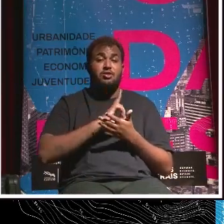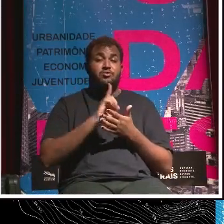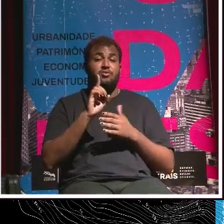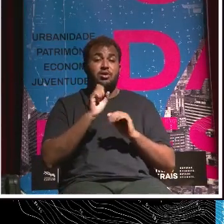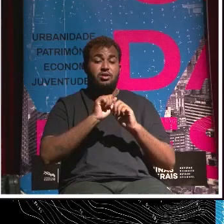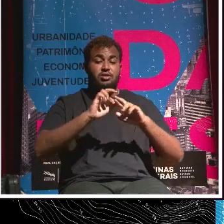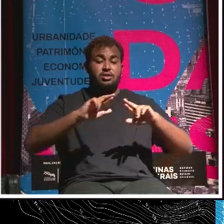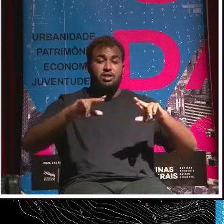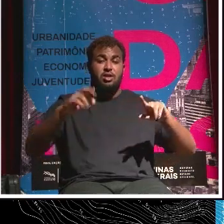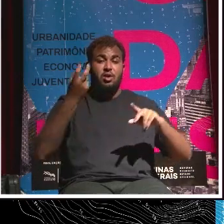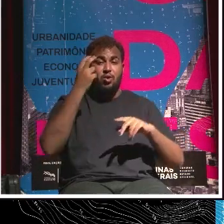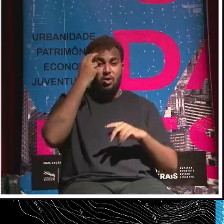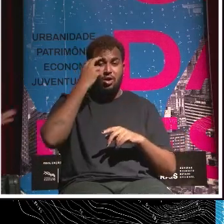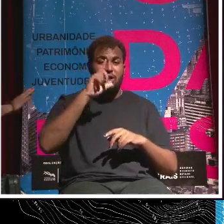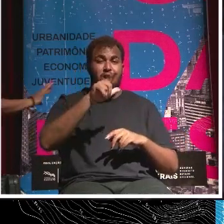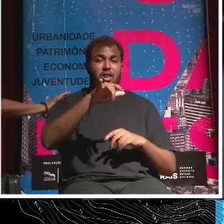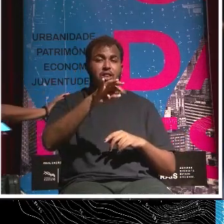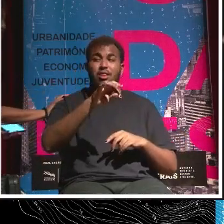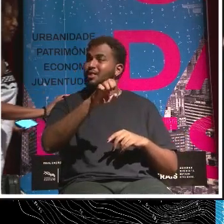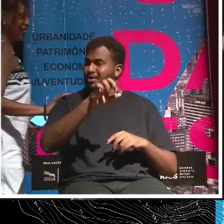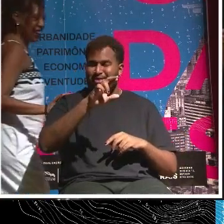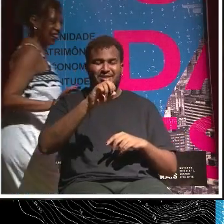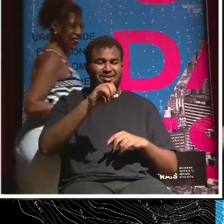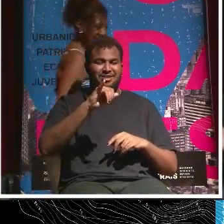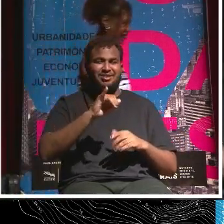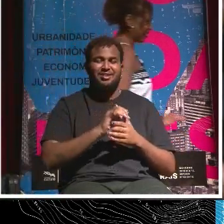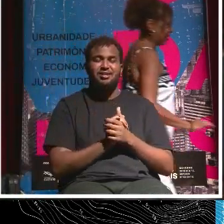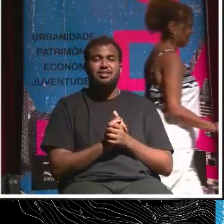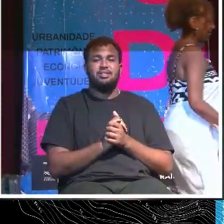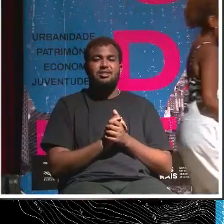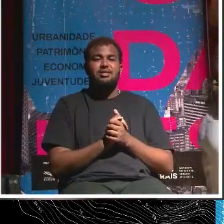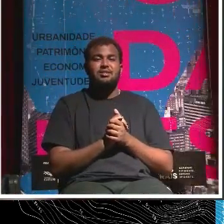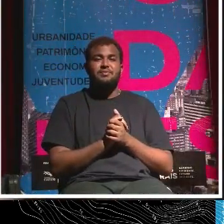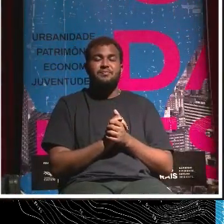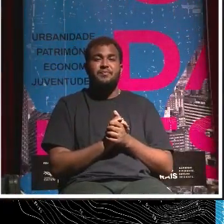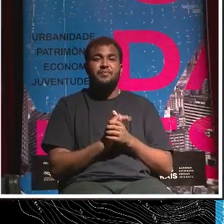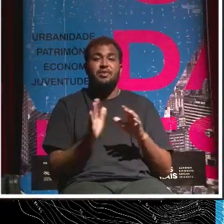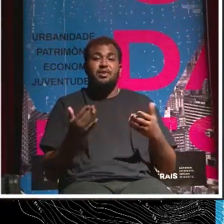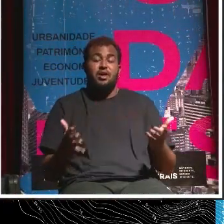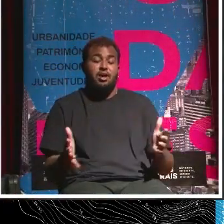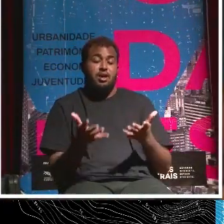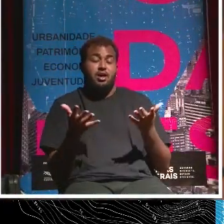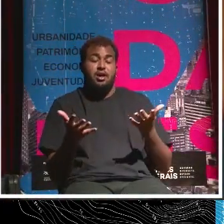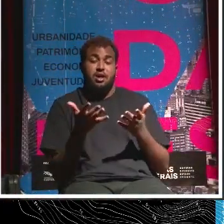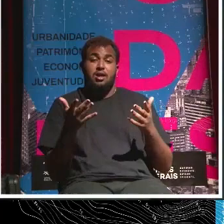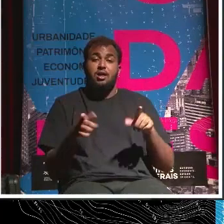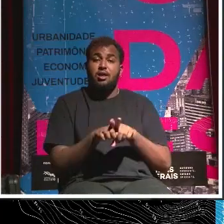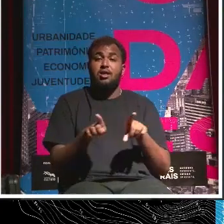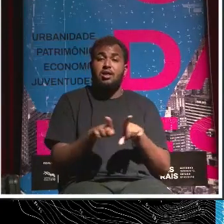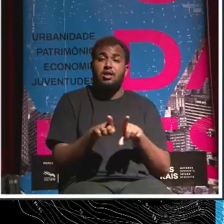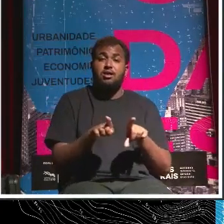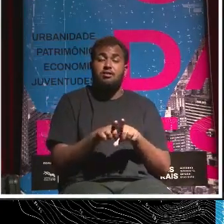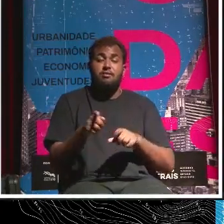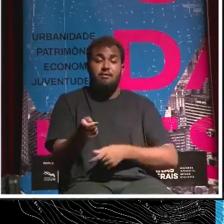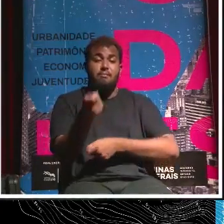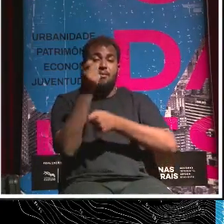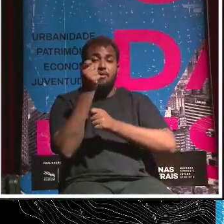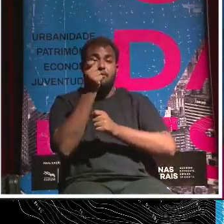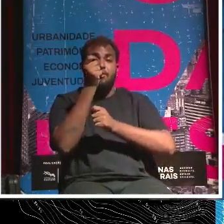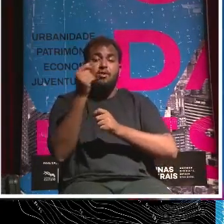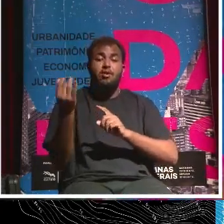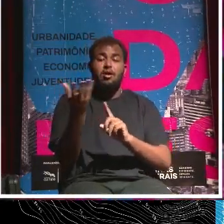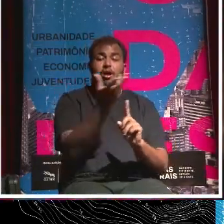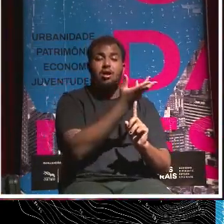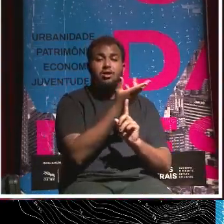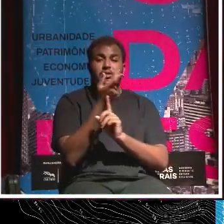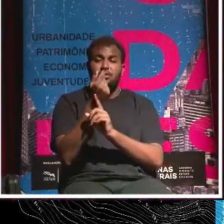de Arte de Niterói, Roberta Martins atuou no estímulo e na promoção de manifestações artísticas